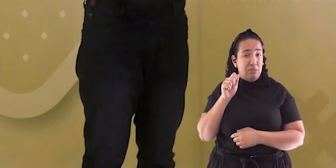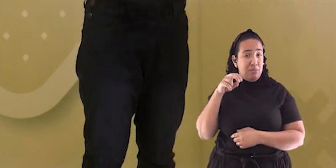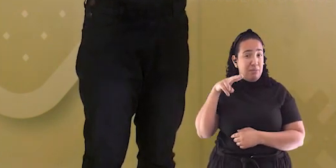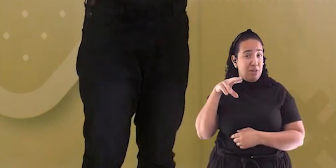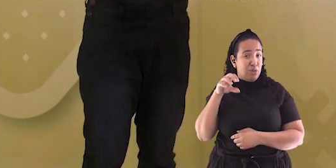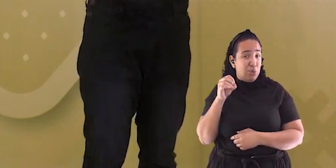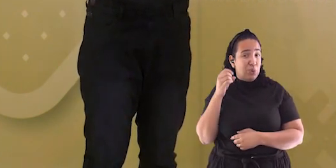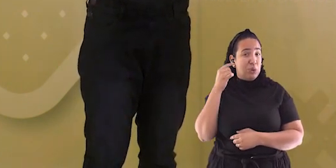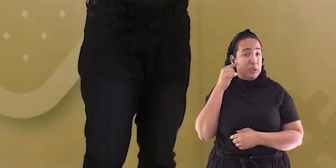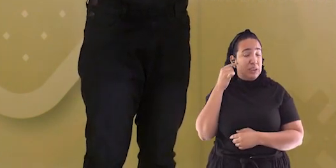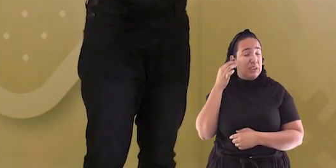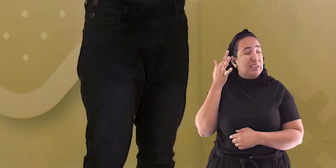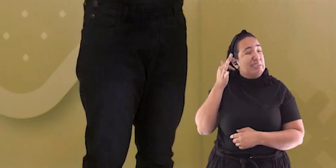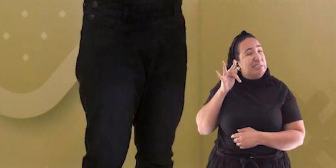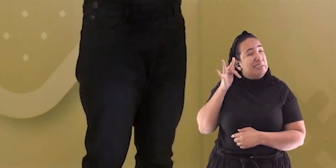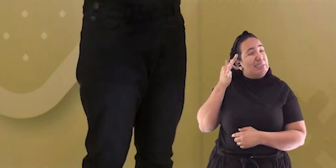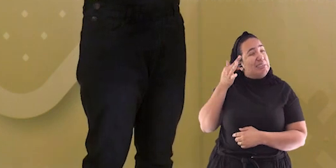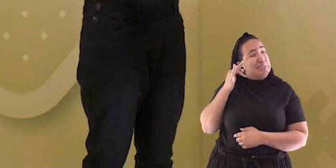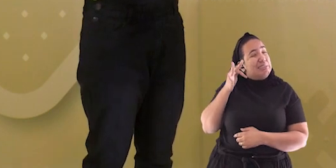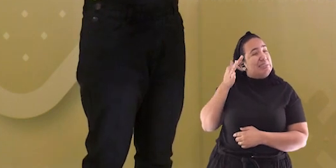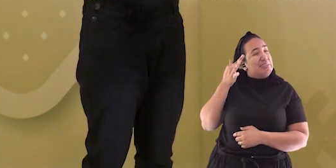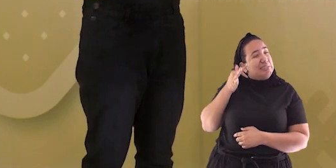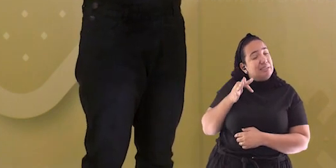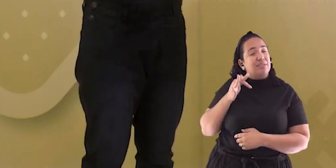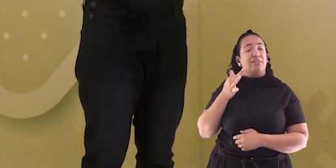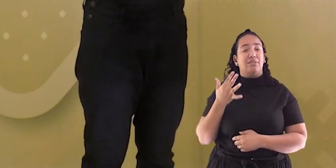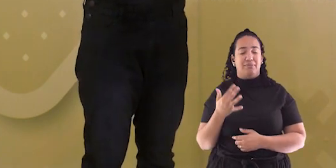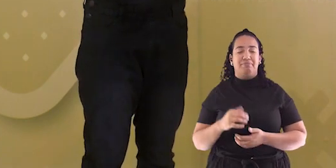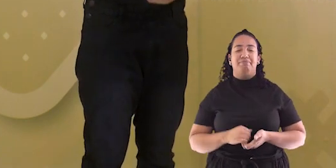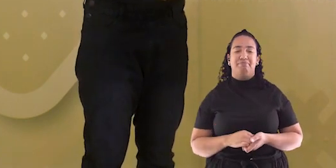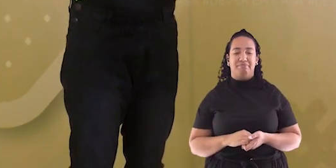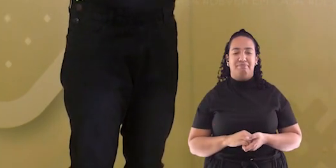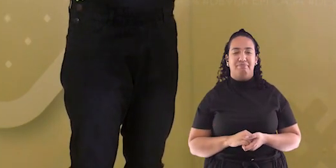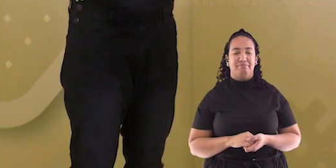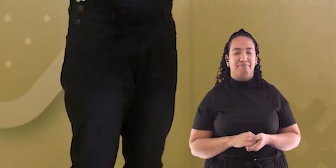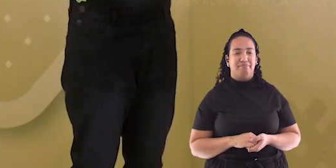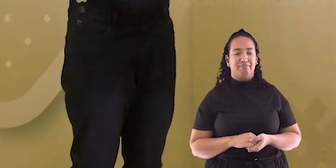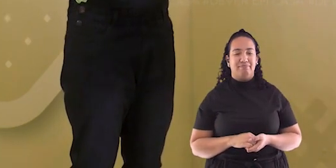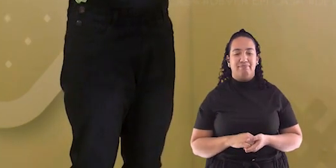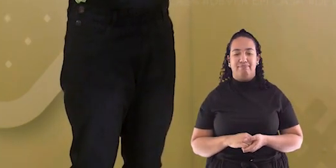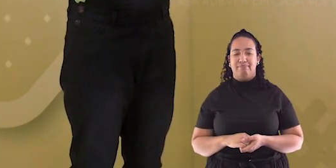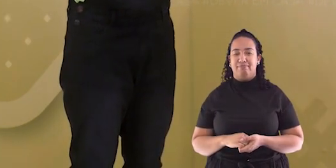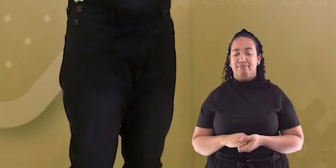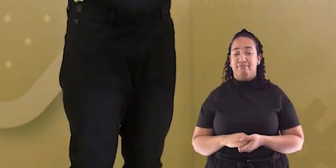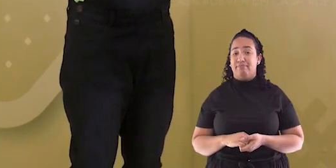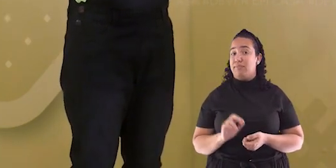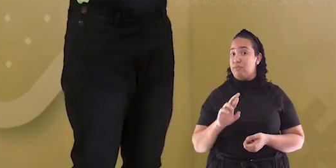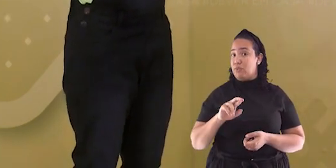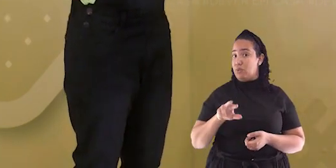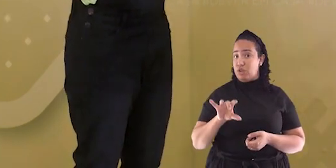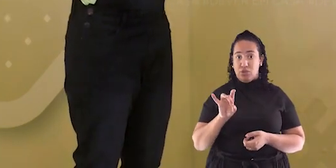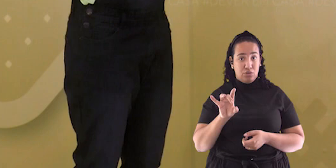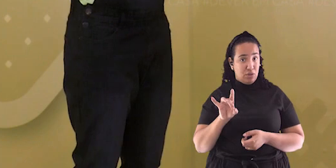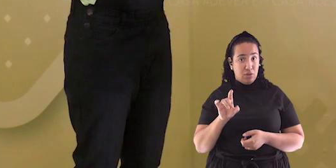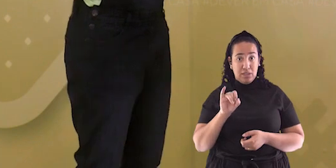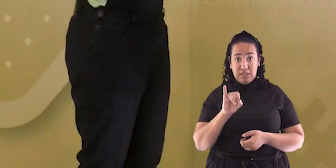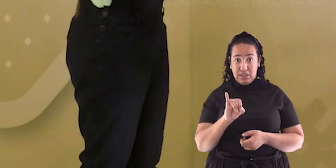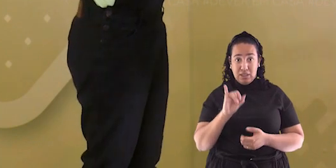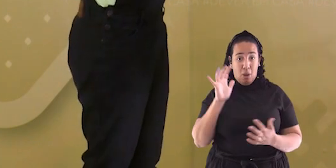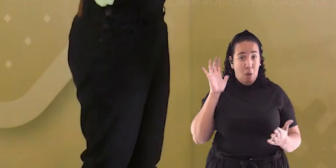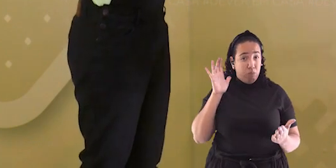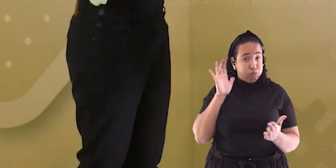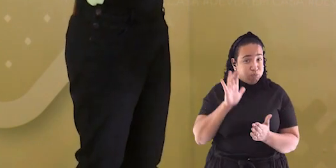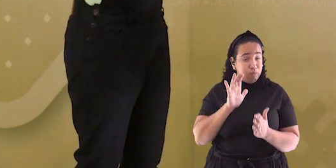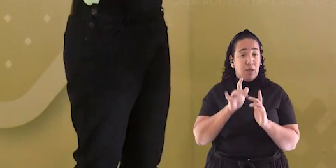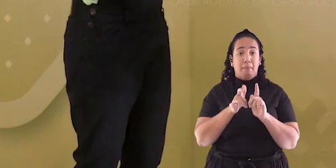gente começa a ouvir um apitinho até que ele se acostume. Isso. E não é apenas isso. Quanto maior a pressão,